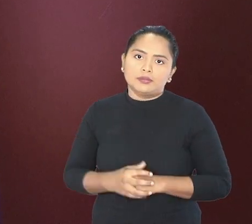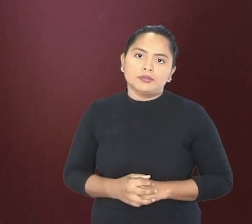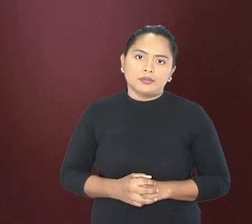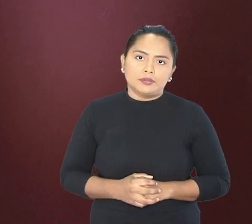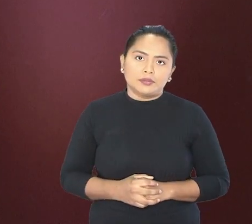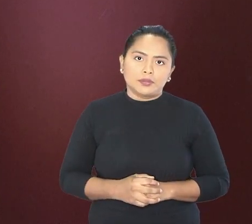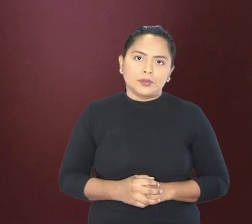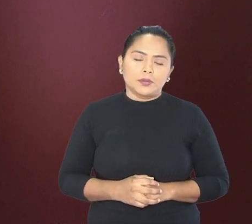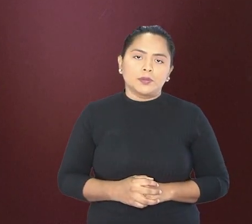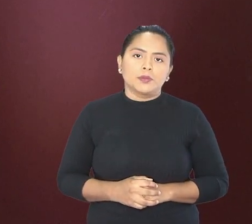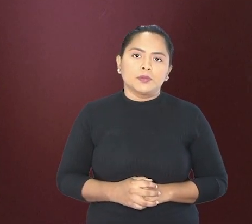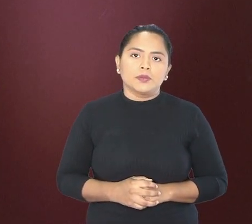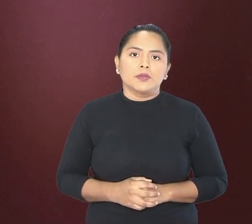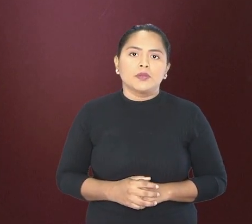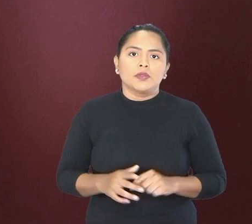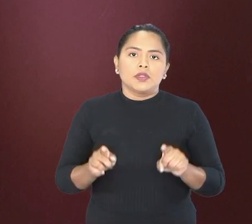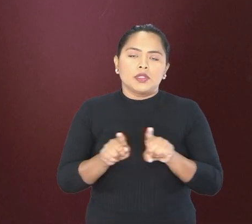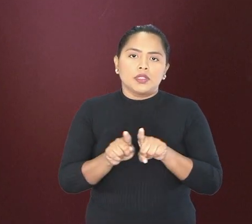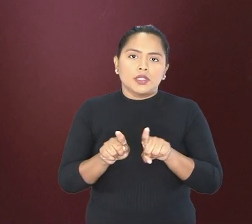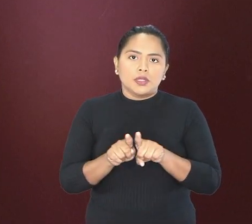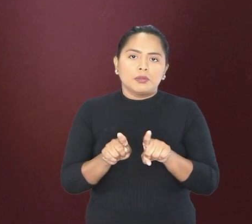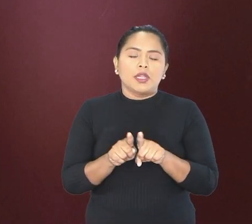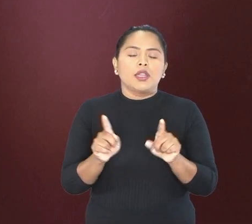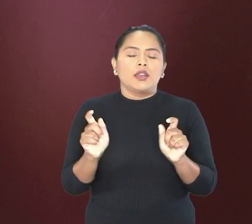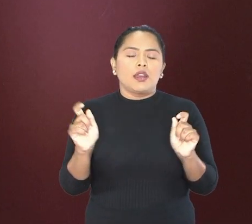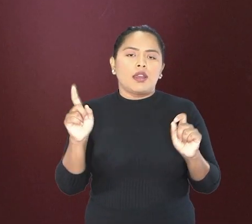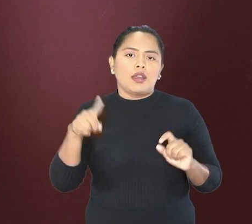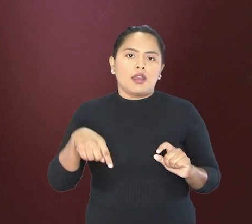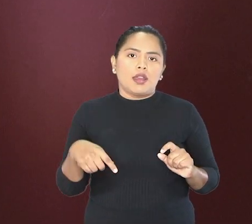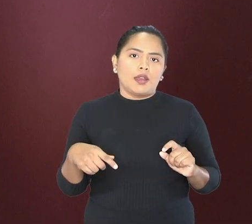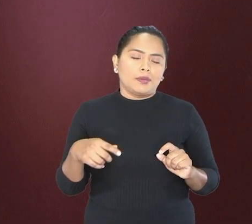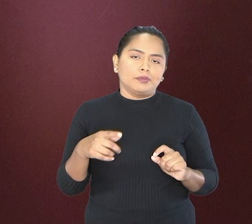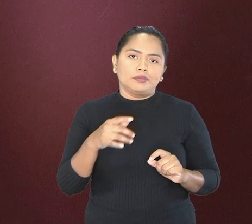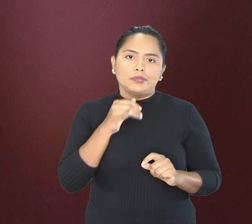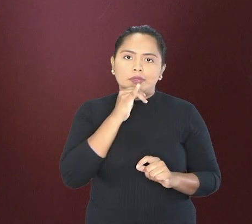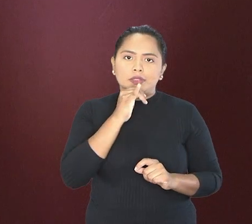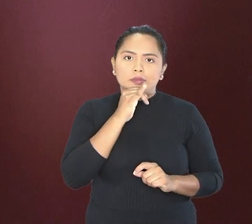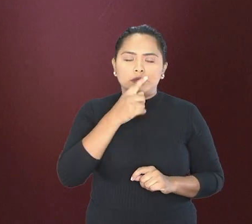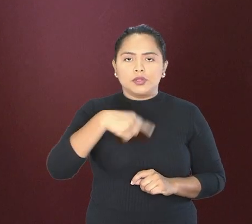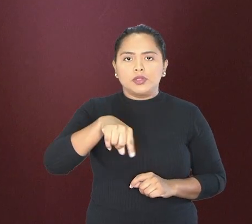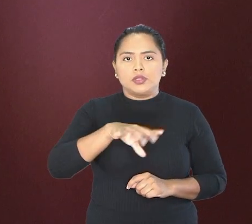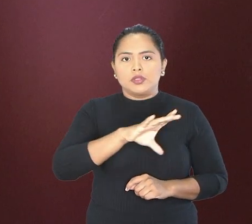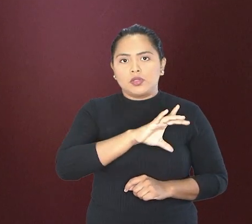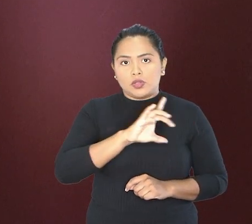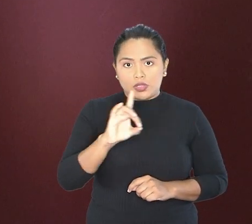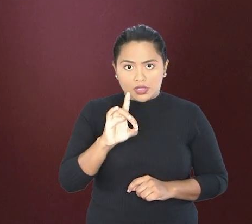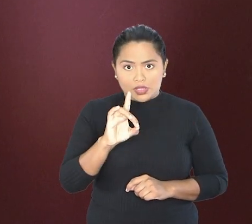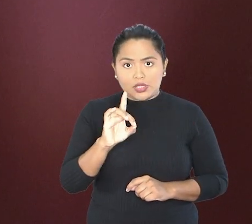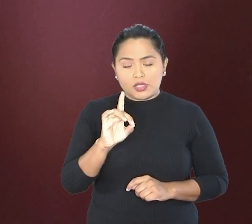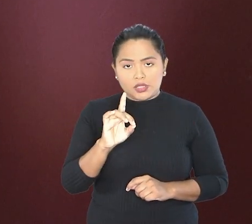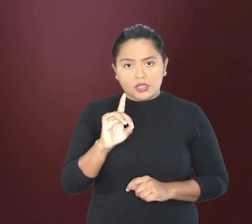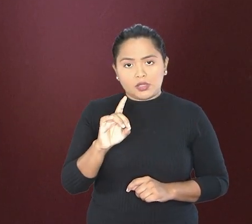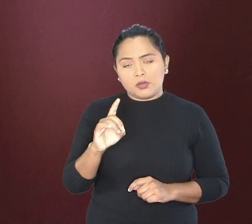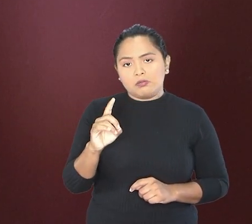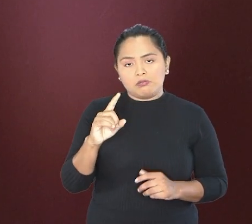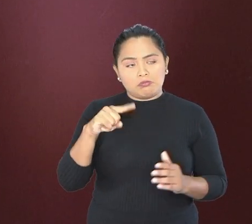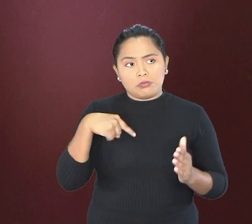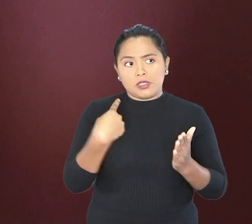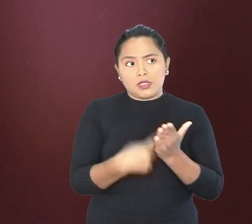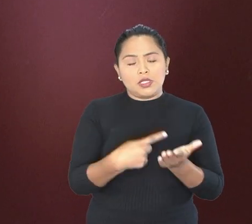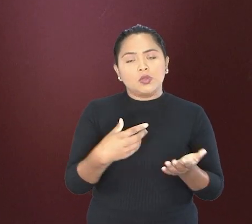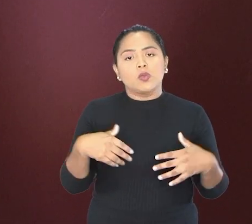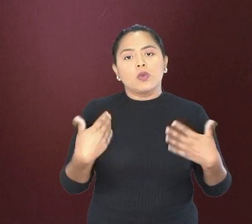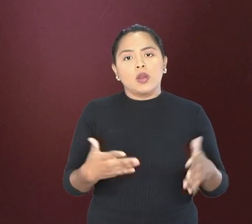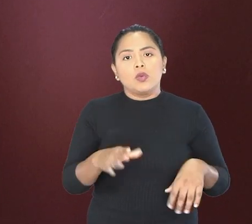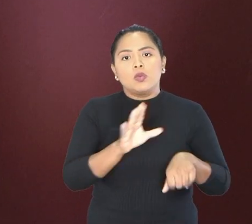levantamento. Também é por meio desse levantamento que a gente, como coordenação de capacitação do servidor, define quais são os cursos internos